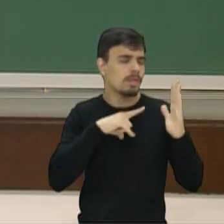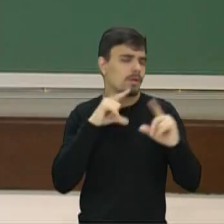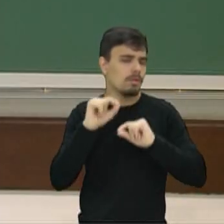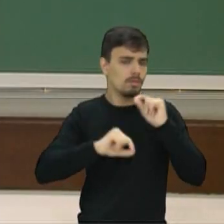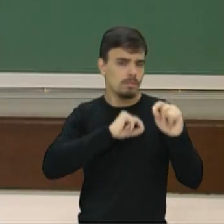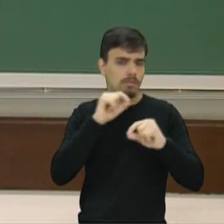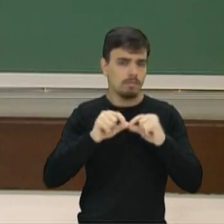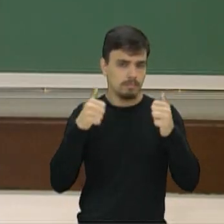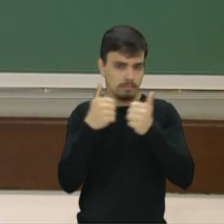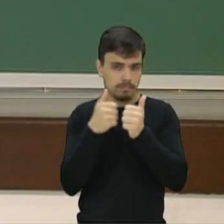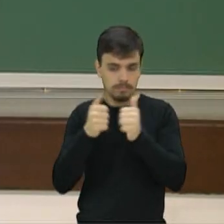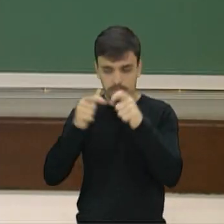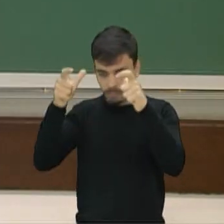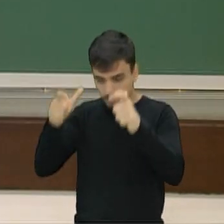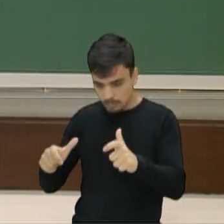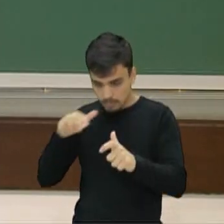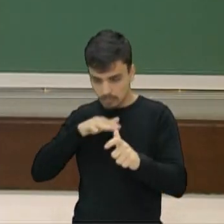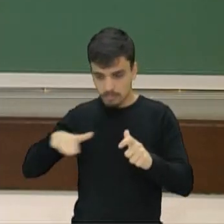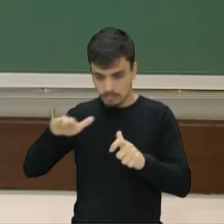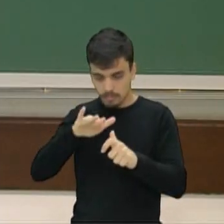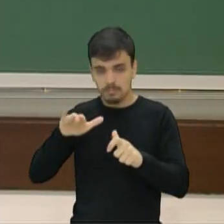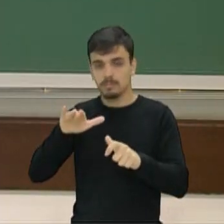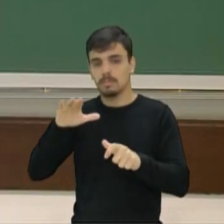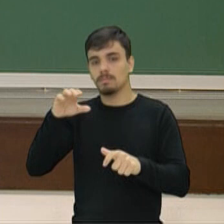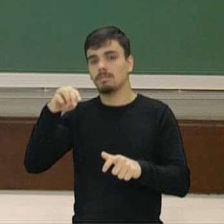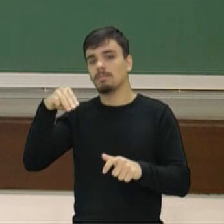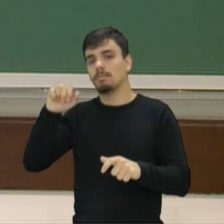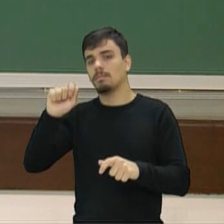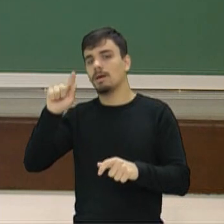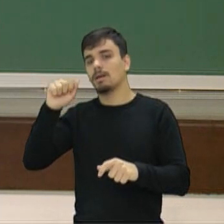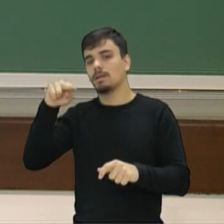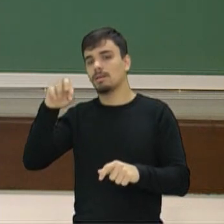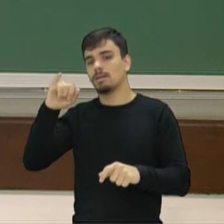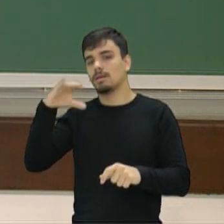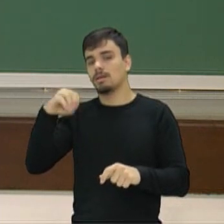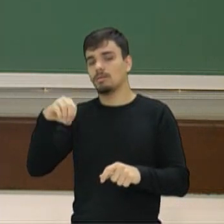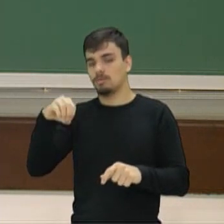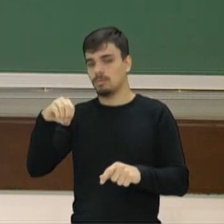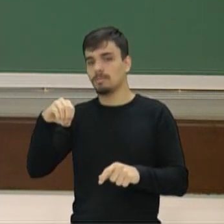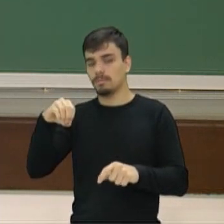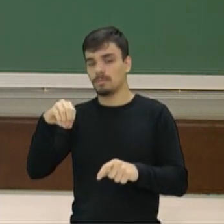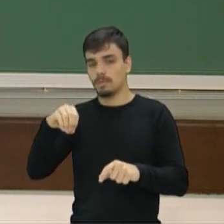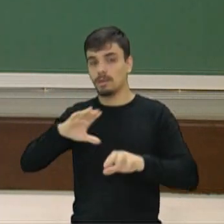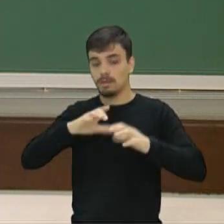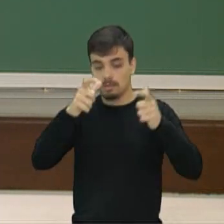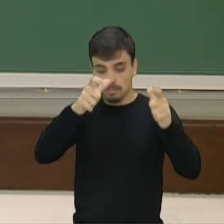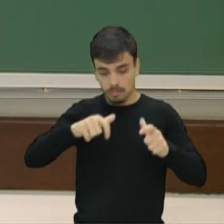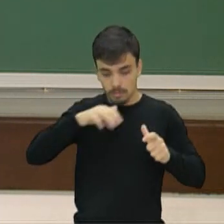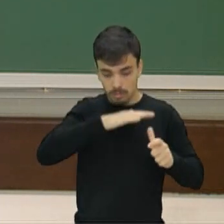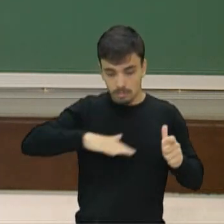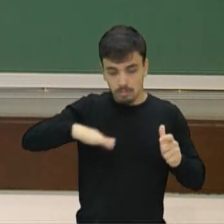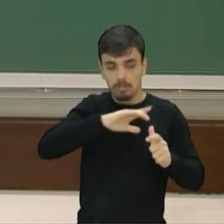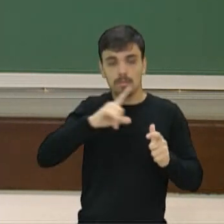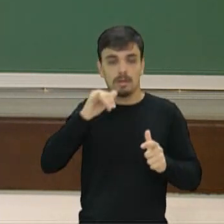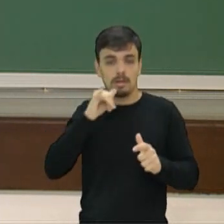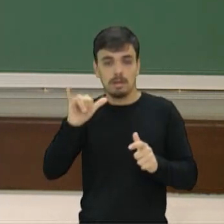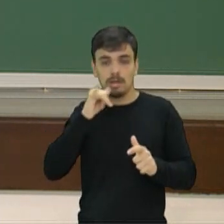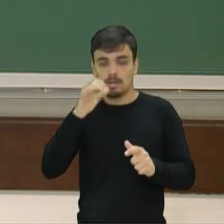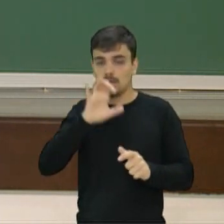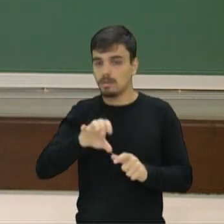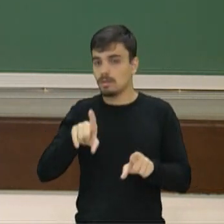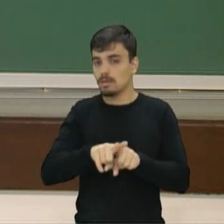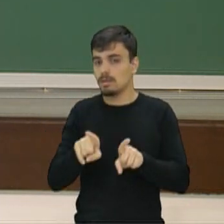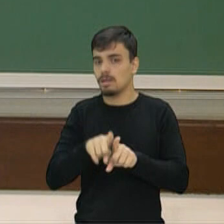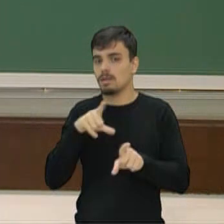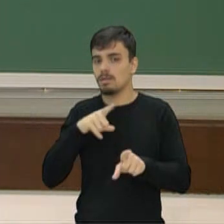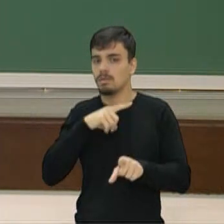região chamada campo magnético. E, pessoal, o campo elétrico é isso. Eu tenho uma carga, pessoal, e ao redor